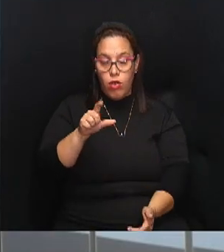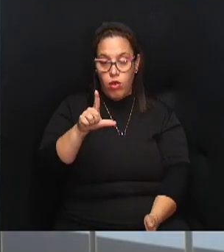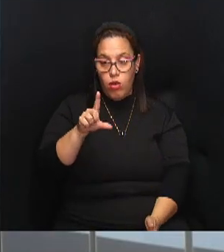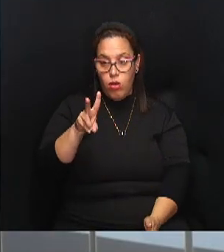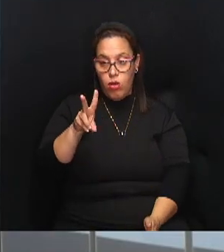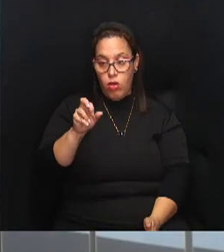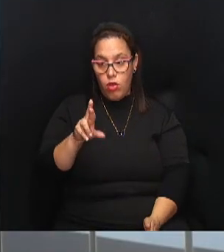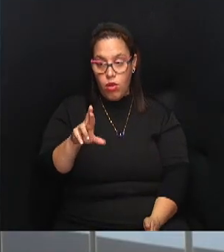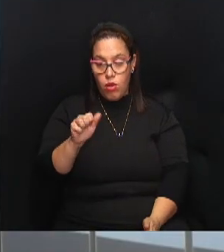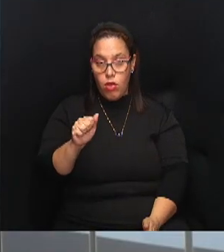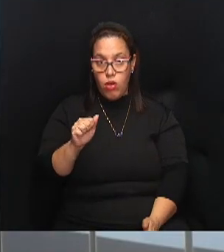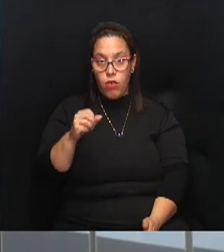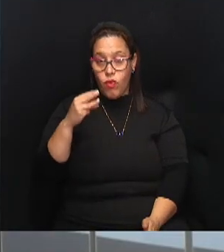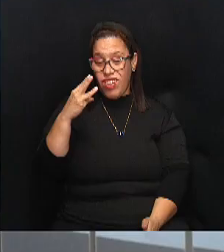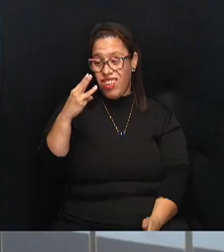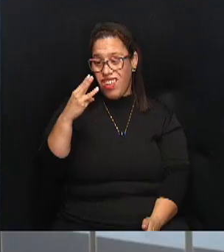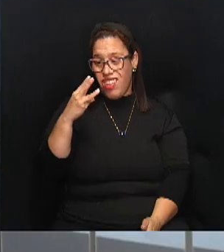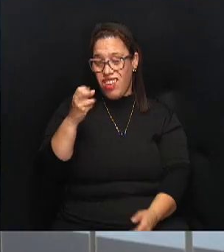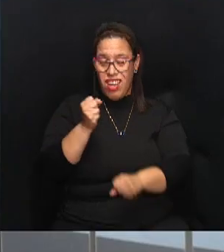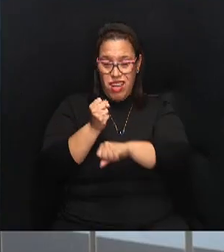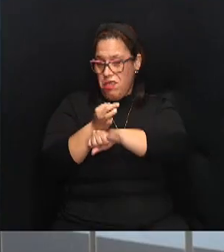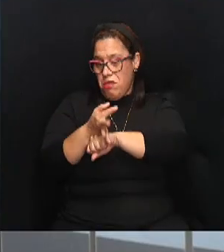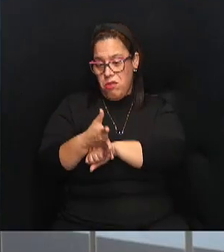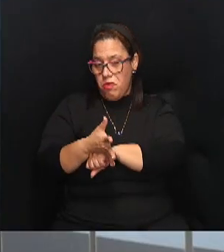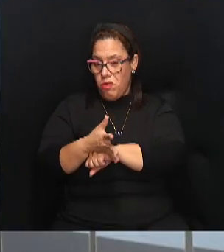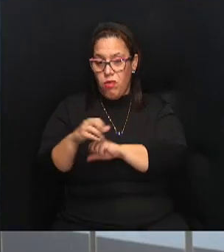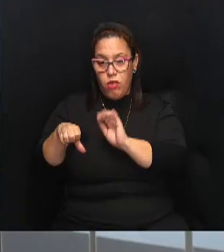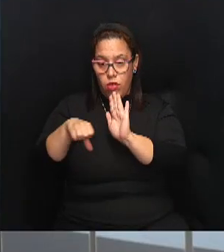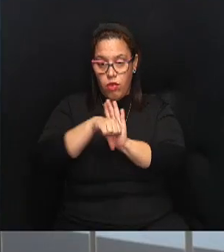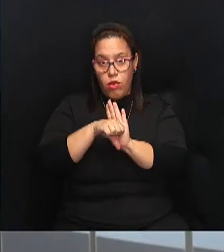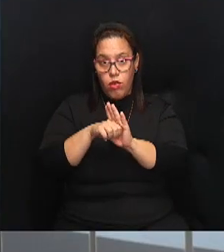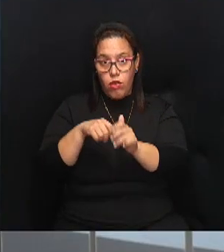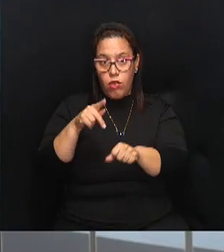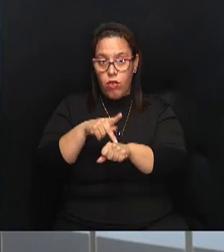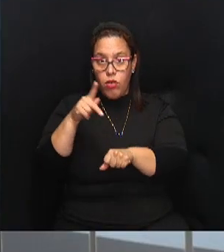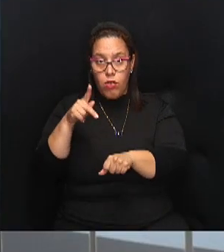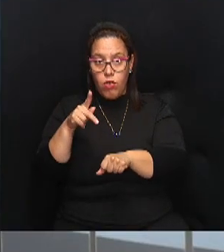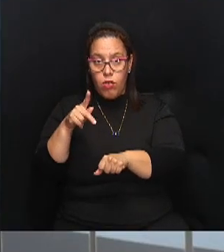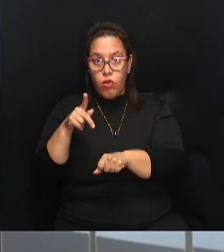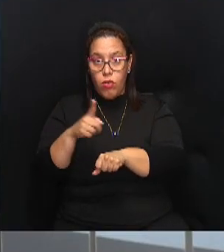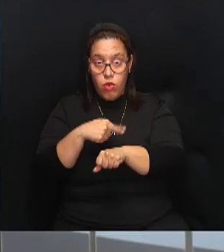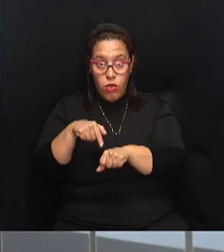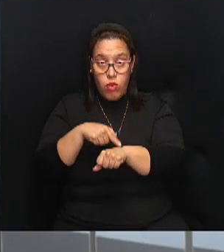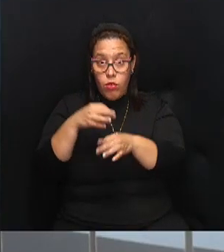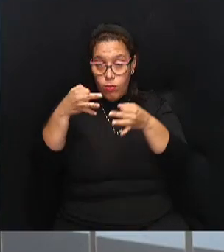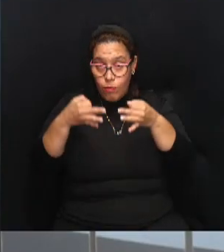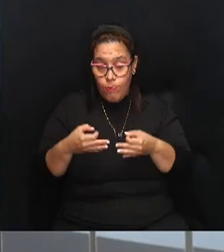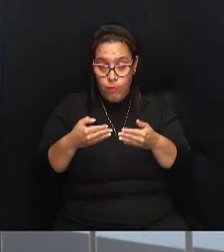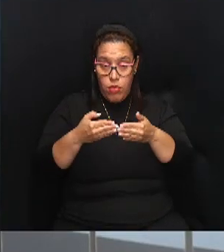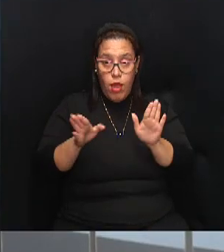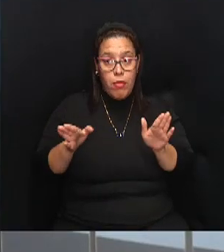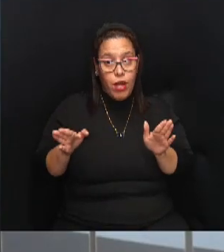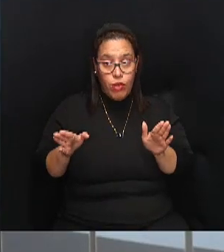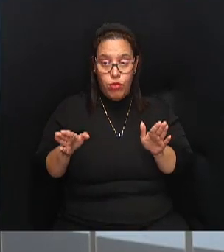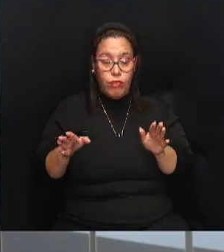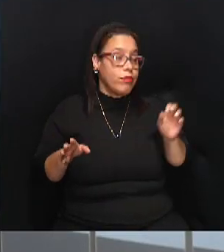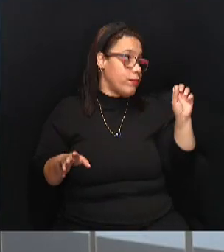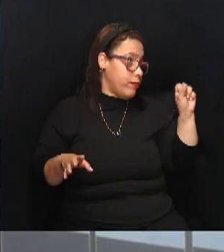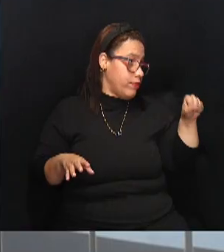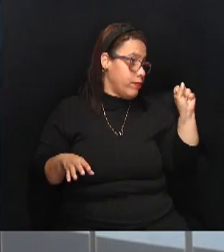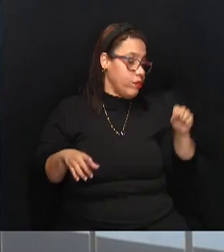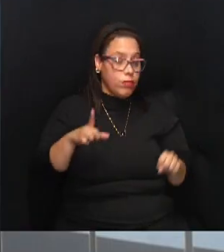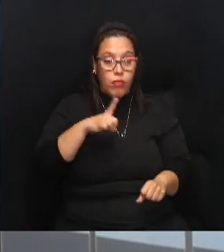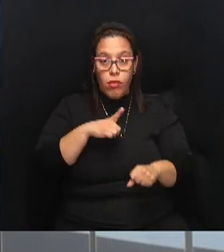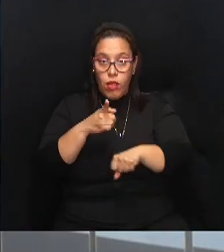não fica até 3 horas da manhã. Porque os crimes ocorrem depois do horário ideal de funcionamento. Teve